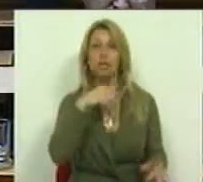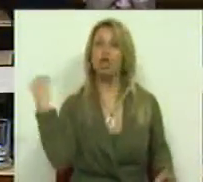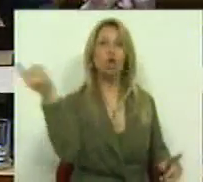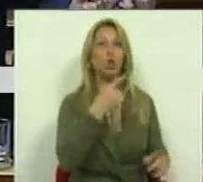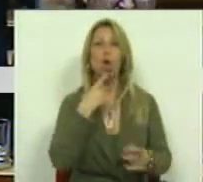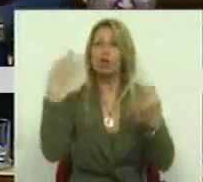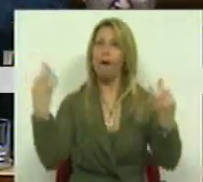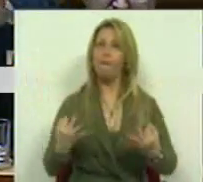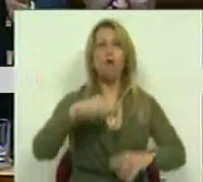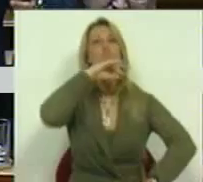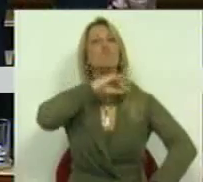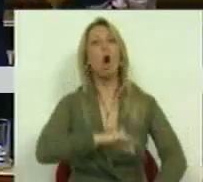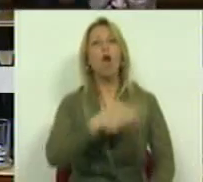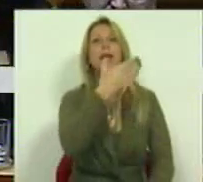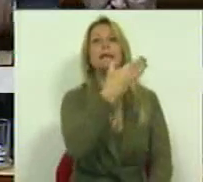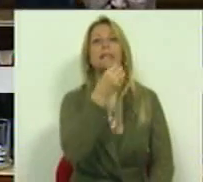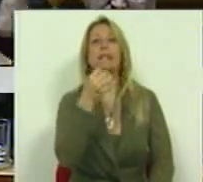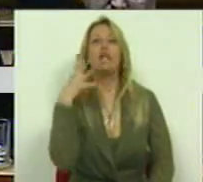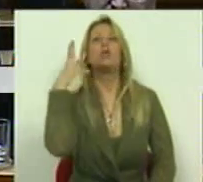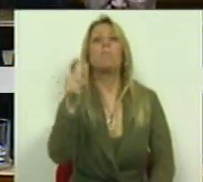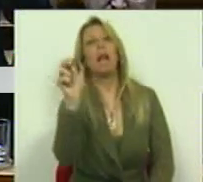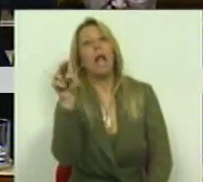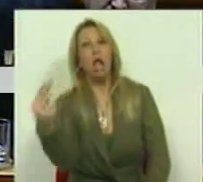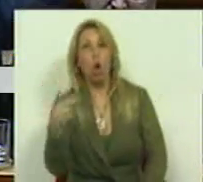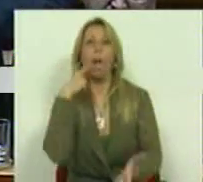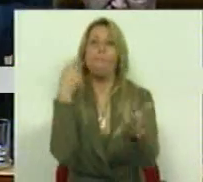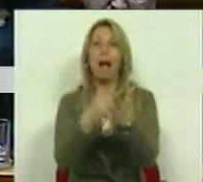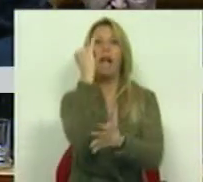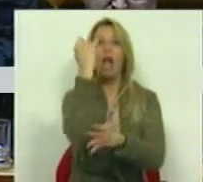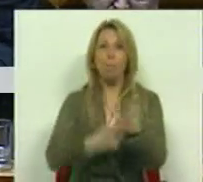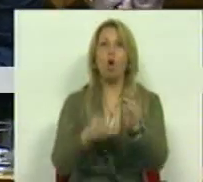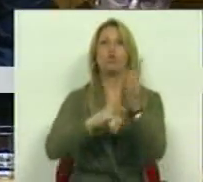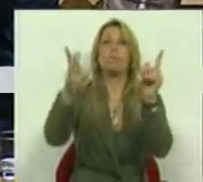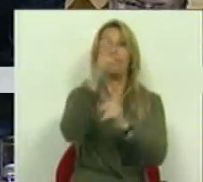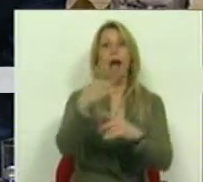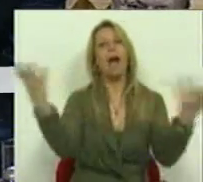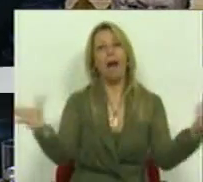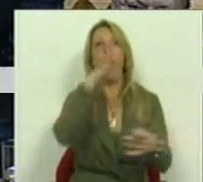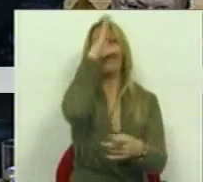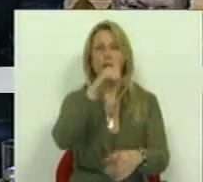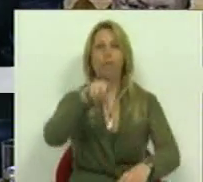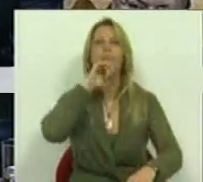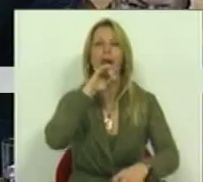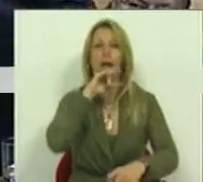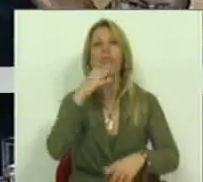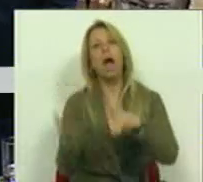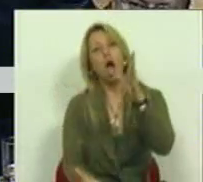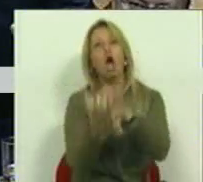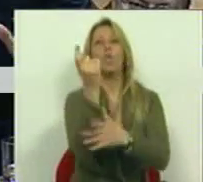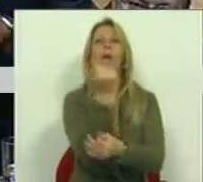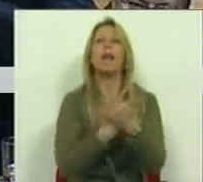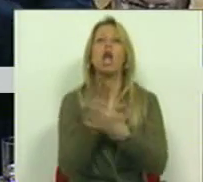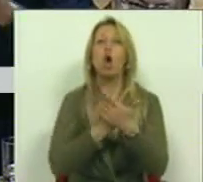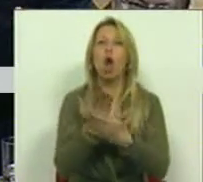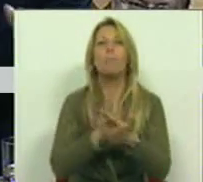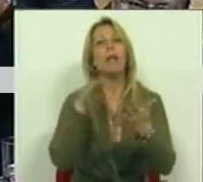portanto, pagarmos mais impostos, então o Estado vai recompor o seu déficit e a economia vai recuperar,